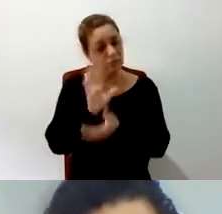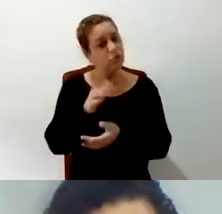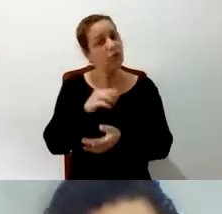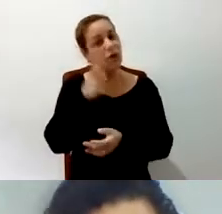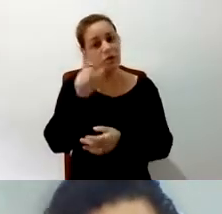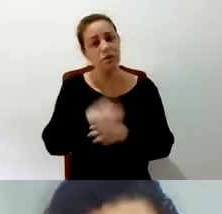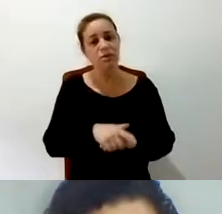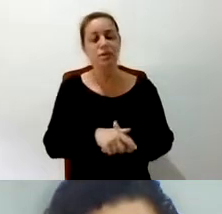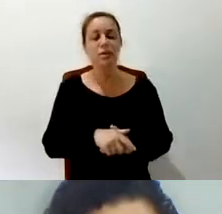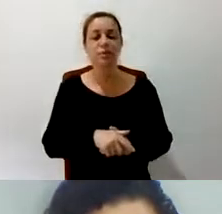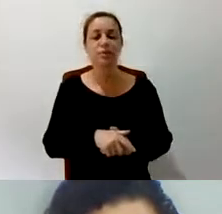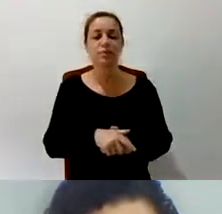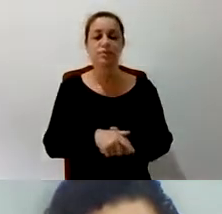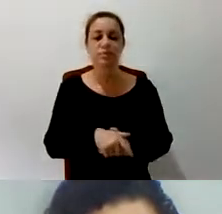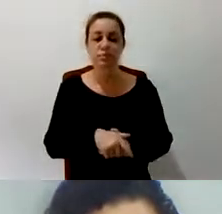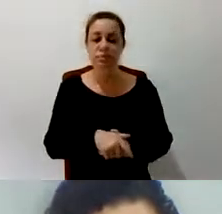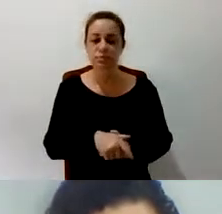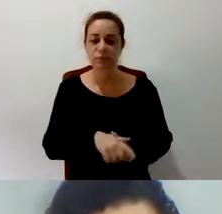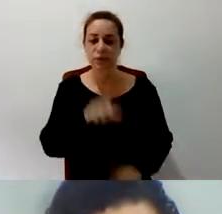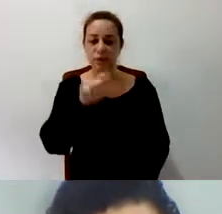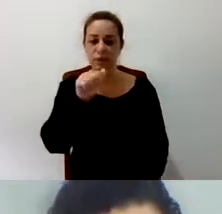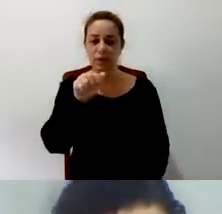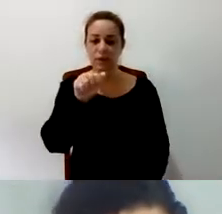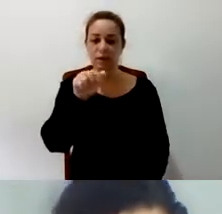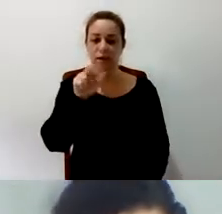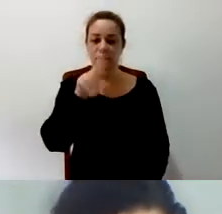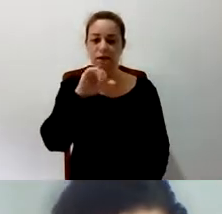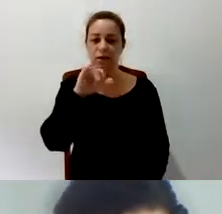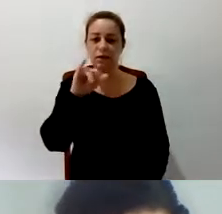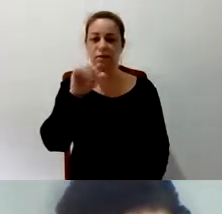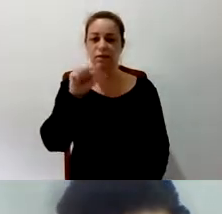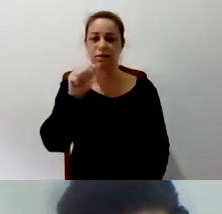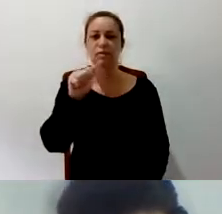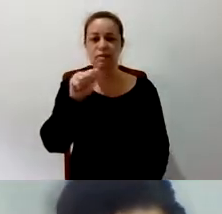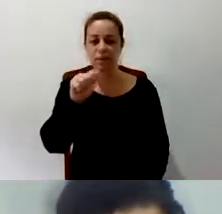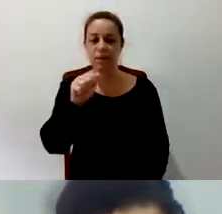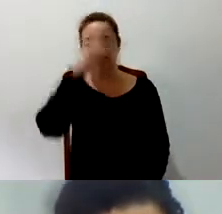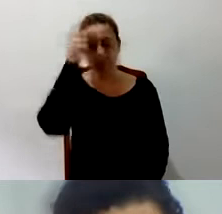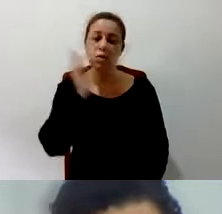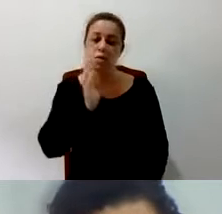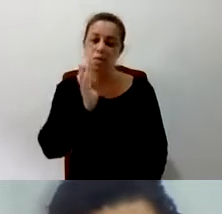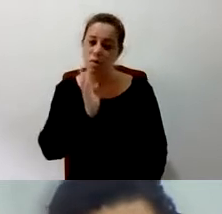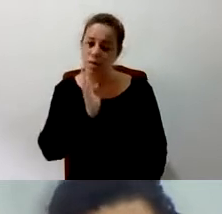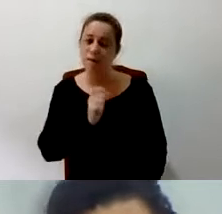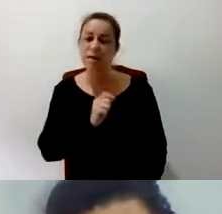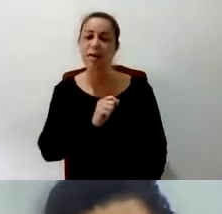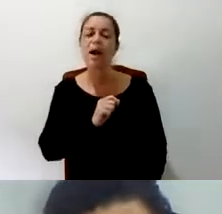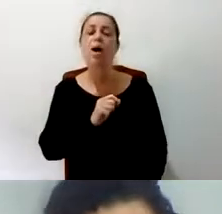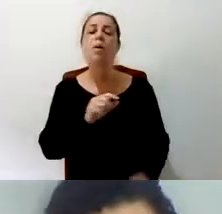bem bacana, assim. Você lembra, Antônio? Ela era orientanda do Rony? Lembro. Ela trabalhou com a arquitetura inclusiva.